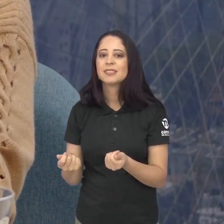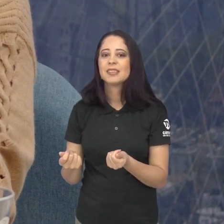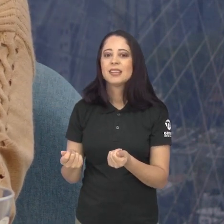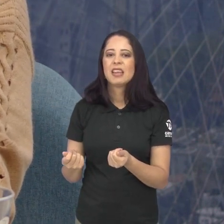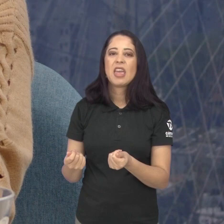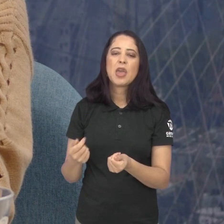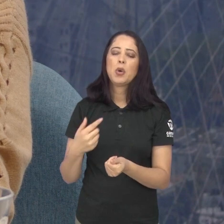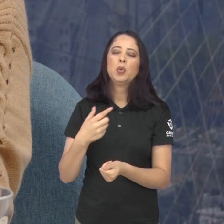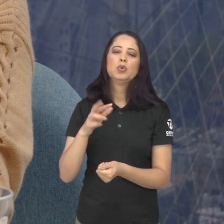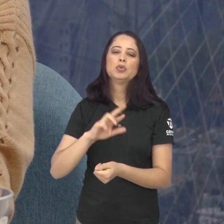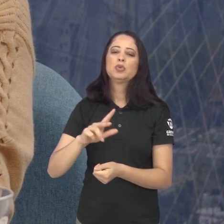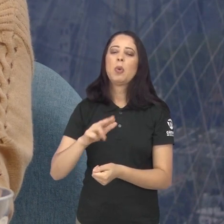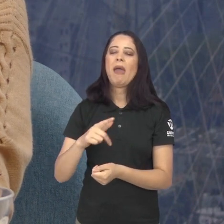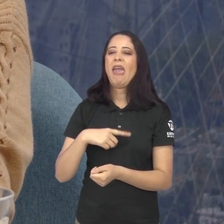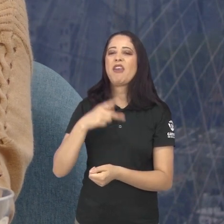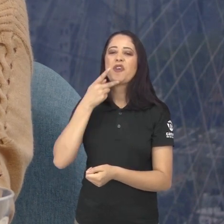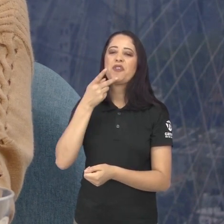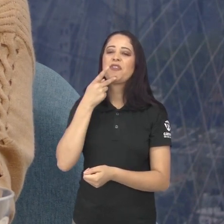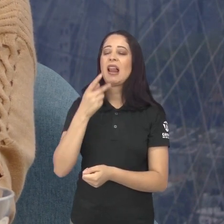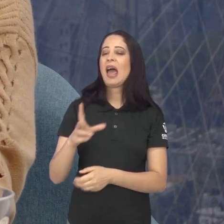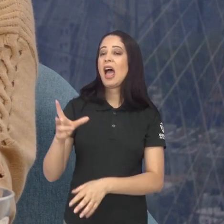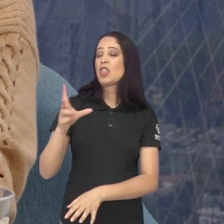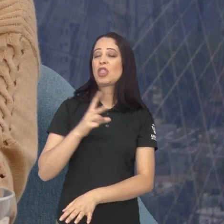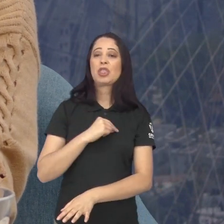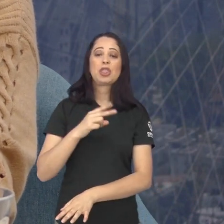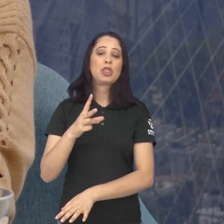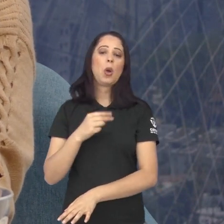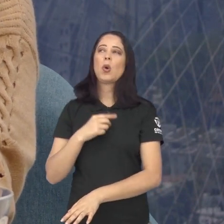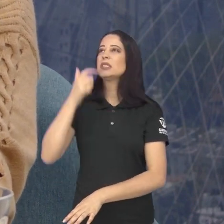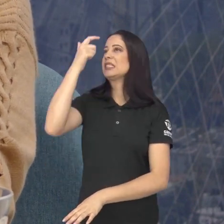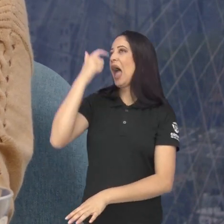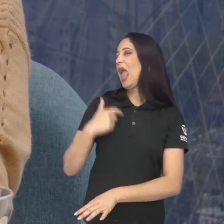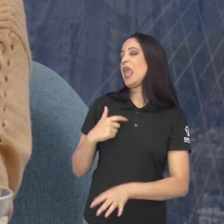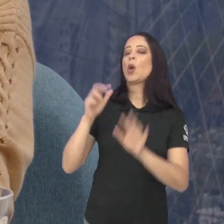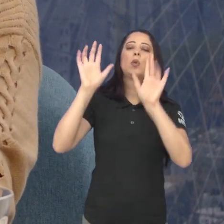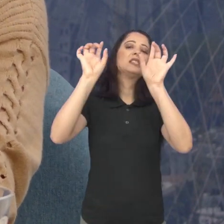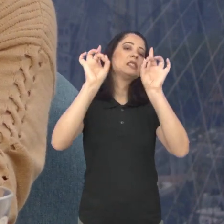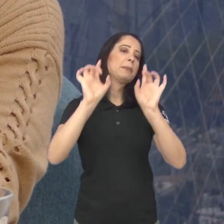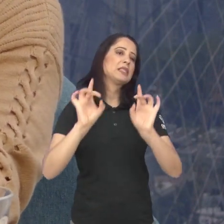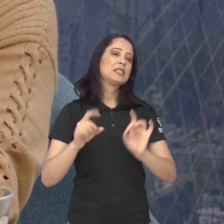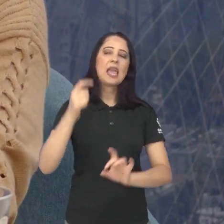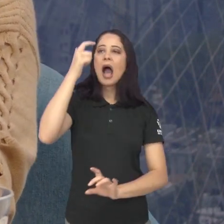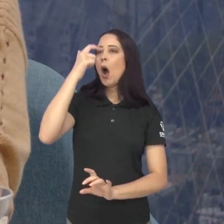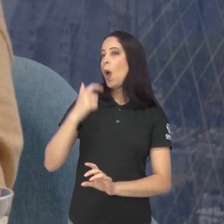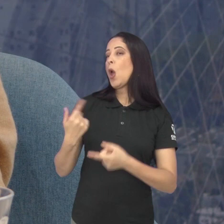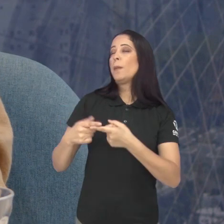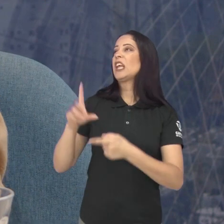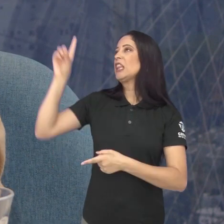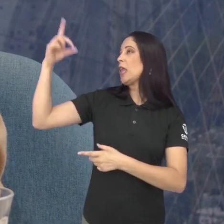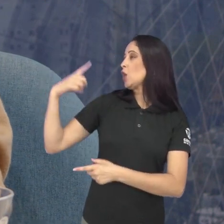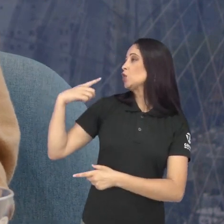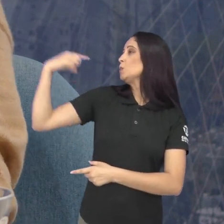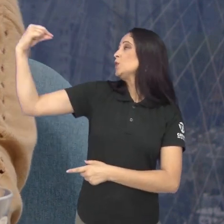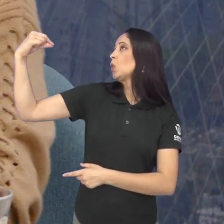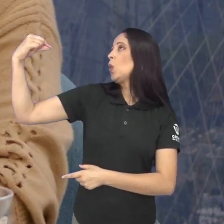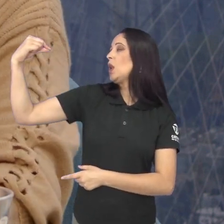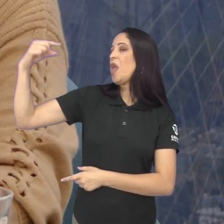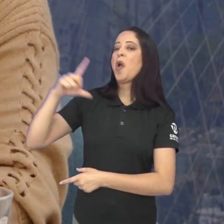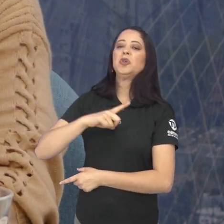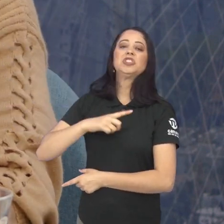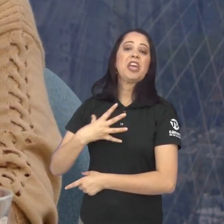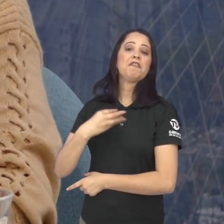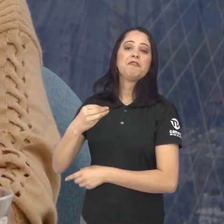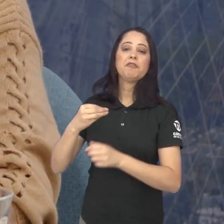Eu não levanto a bandeira da romantização que a gente estava falando, de que eu sou uma escolhida, eu sou uma mãe especial. Não, eu acho